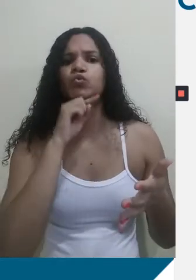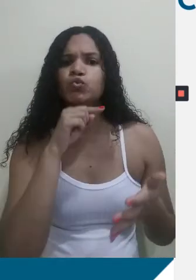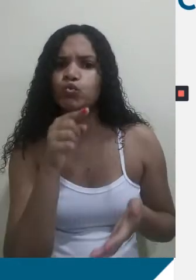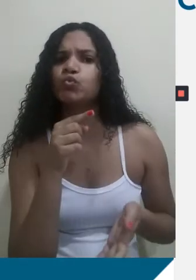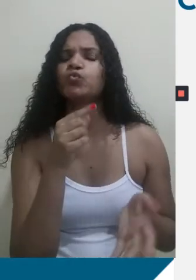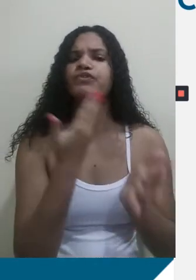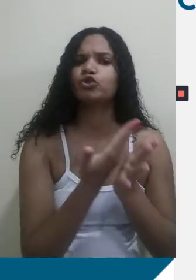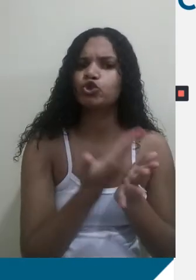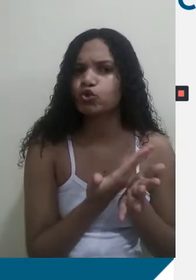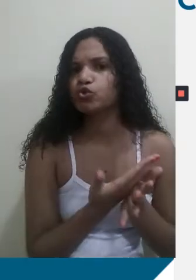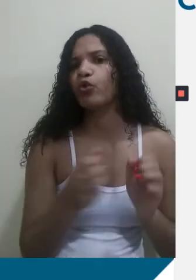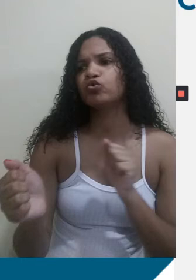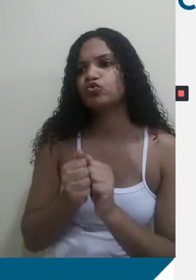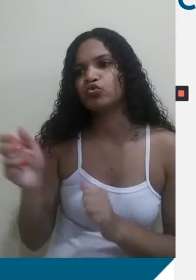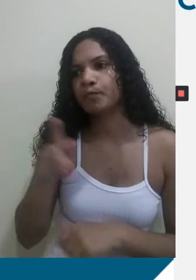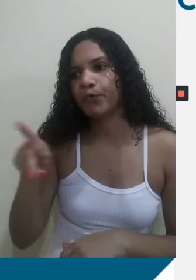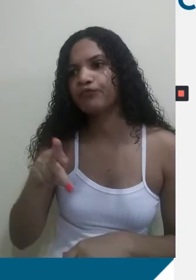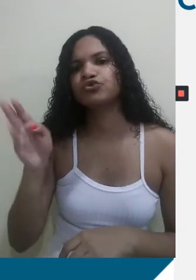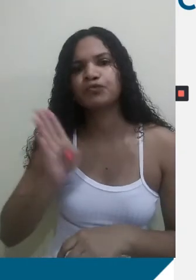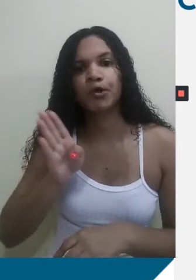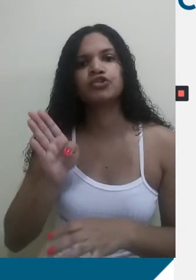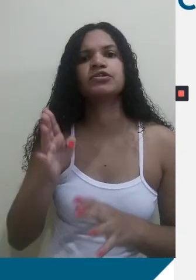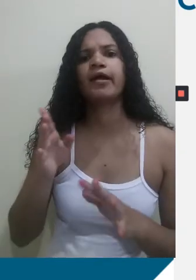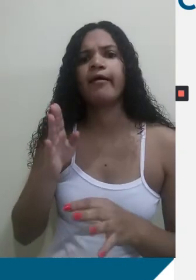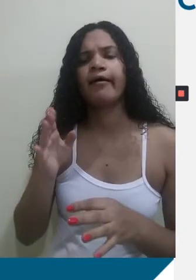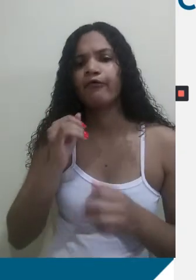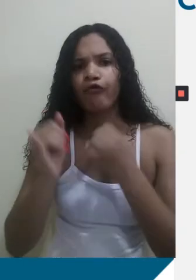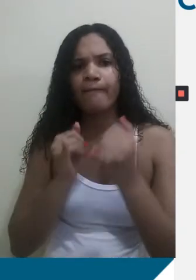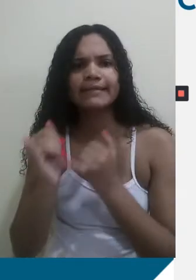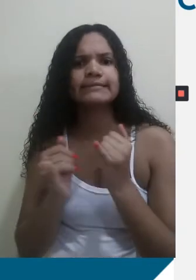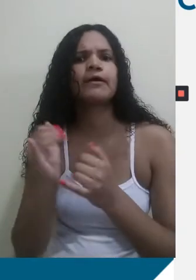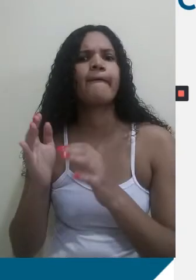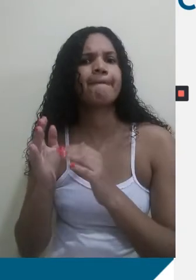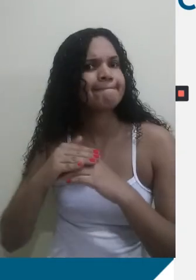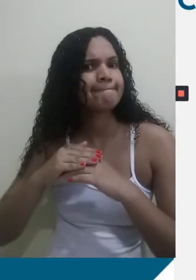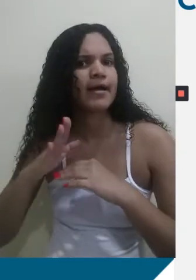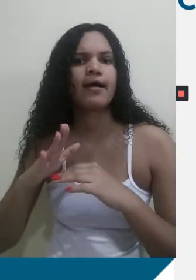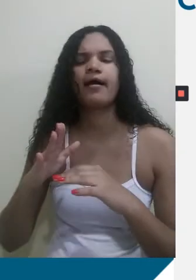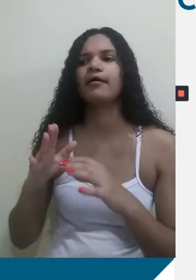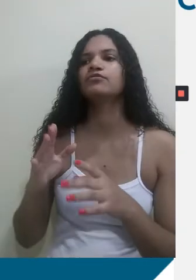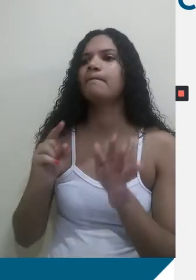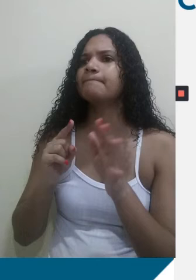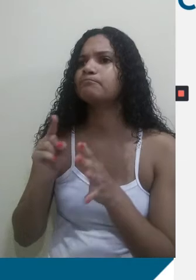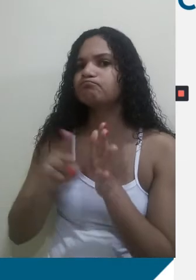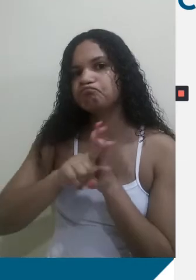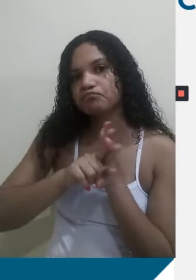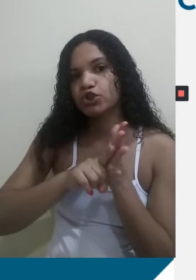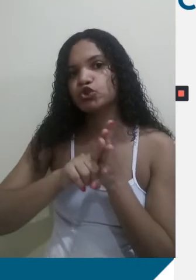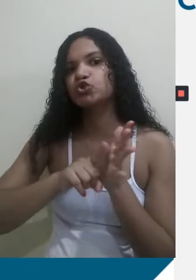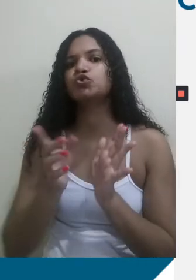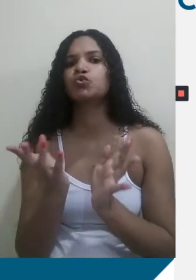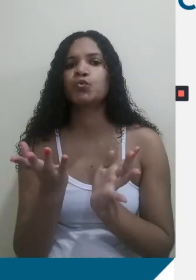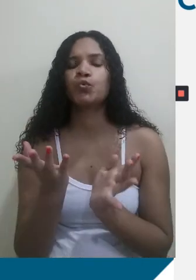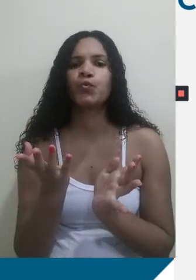tirado dúvidas com os seus mediadores, buscado informações extras, buscaram, espero eu que